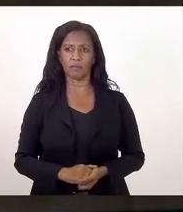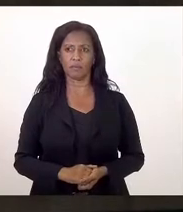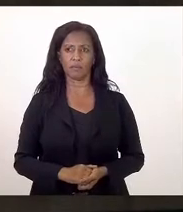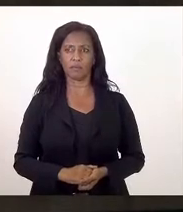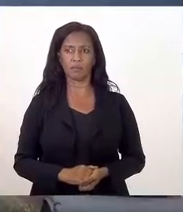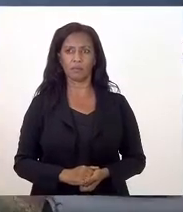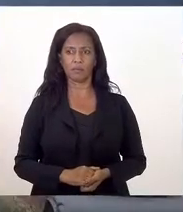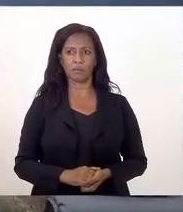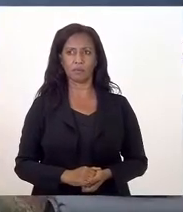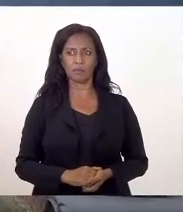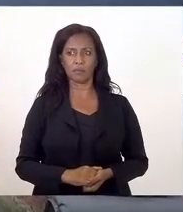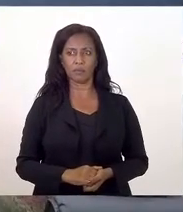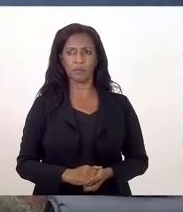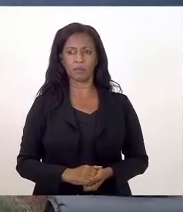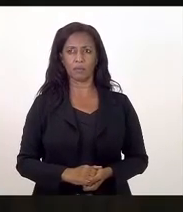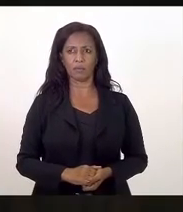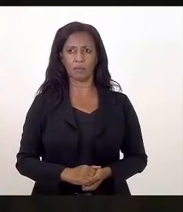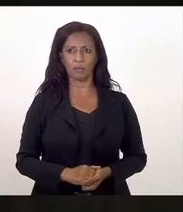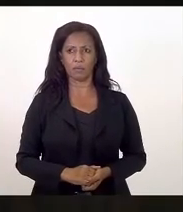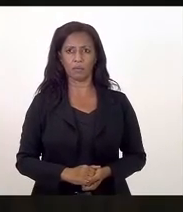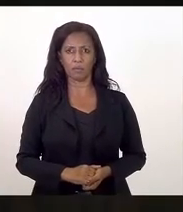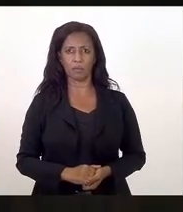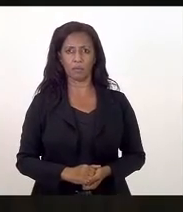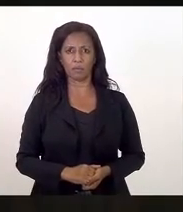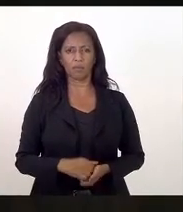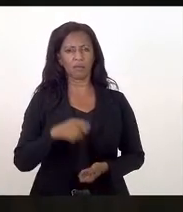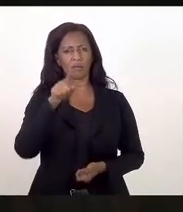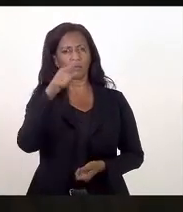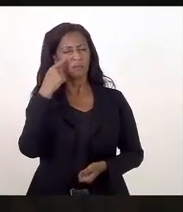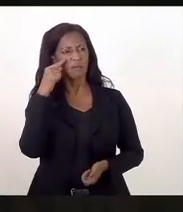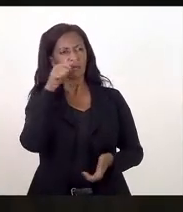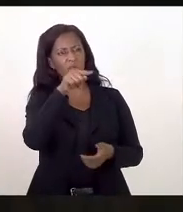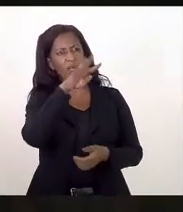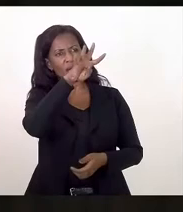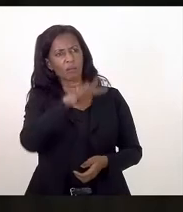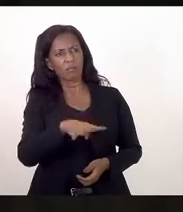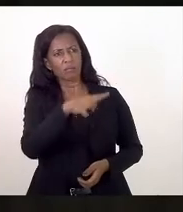A excelência entrou na planilha eletrônica do...